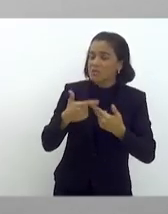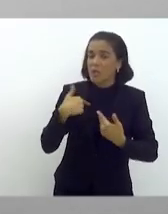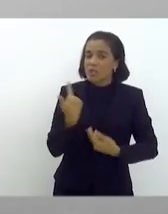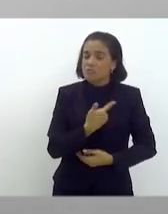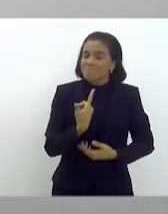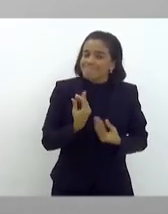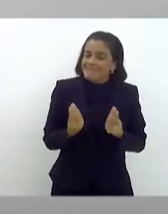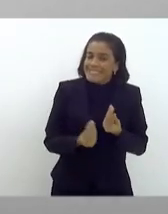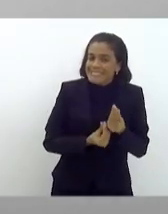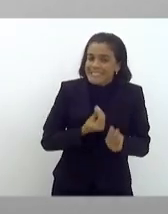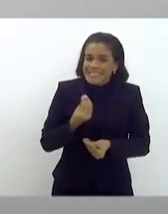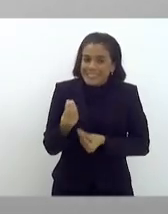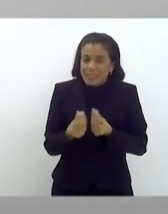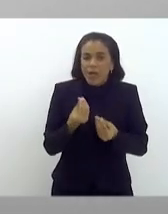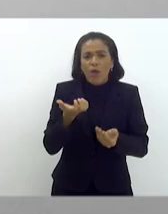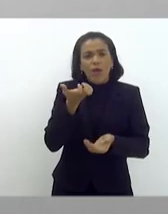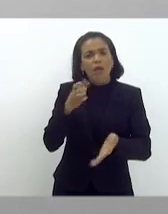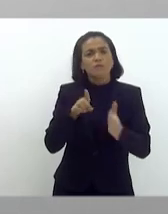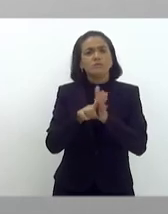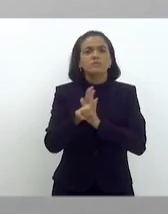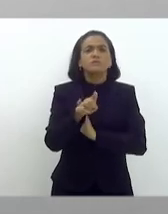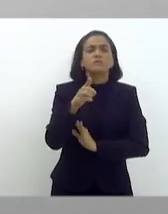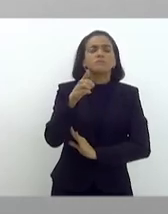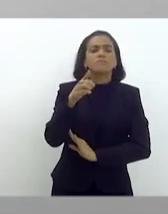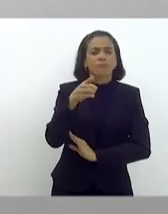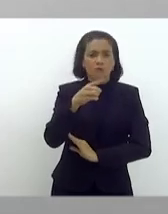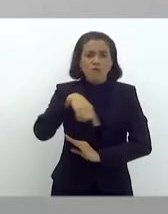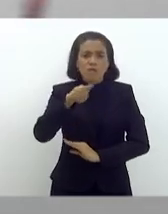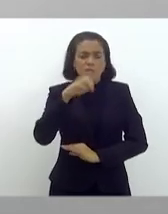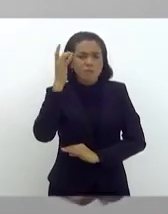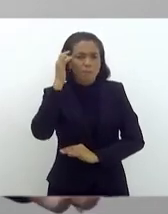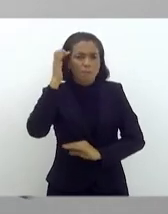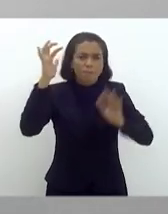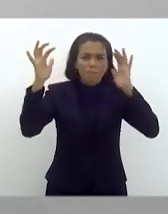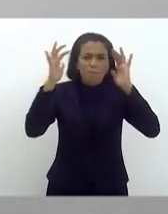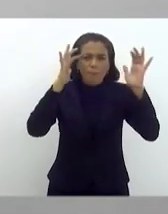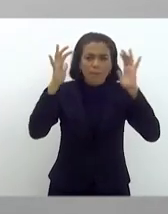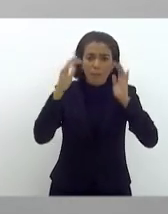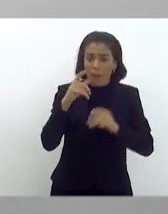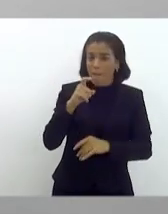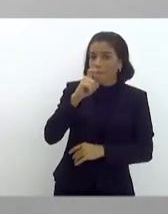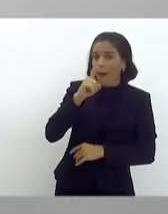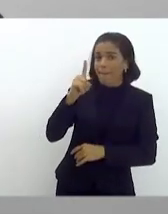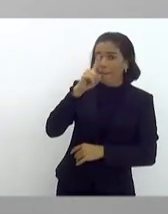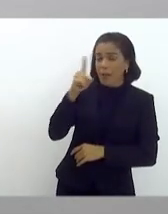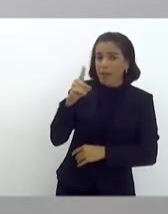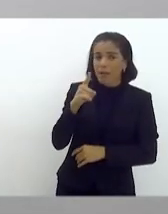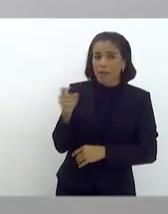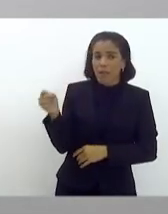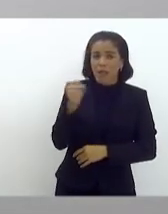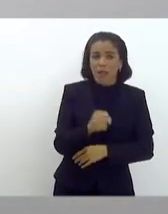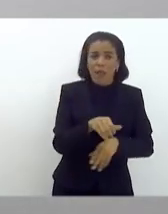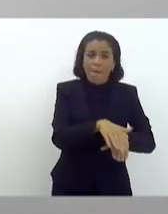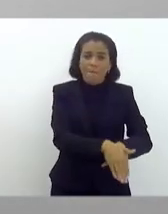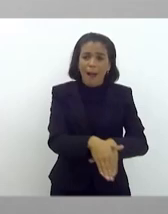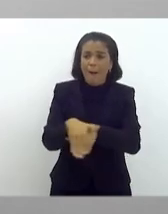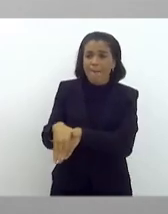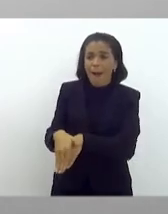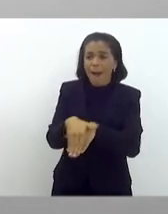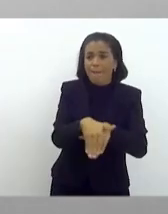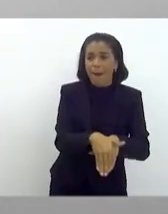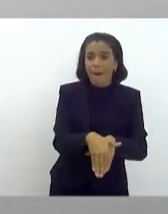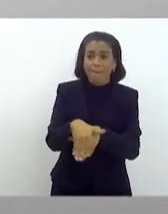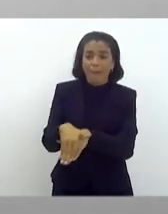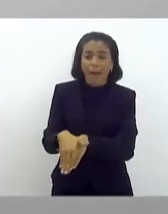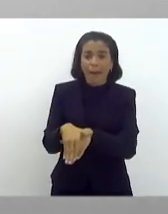então eu queria saber de vocês o que que vocês acham a gente até falou disso de paz de irmãs que colocam crianças dançando funk crianças